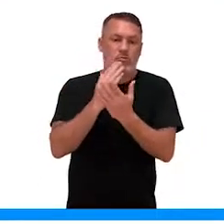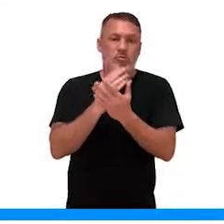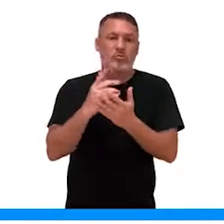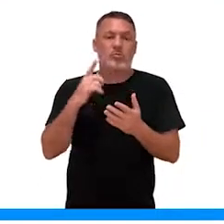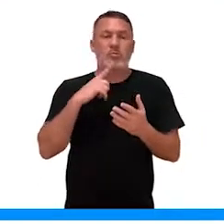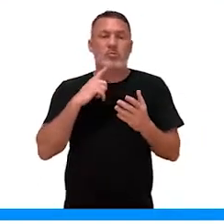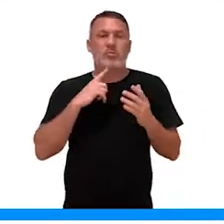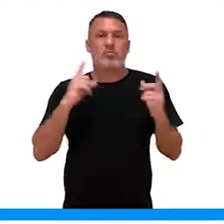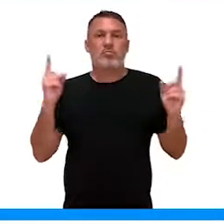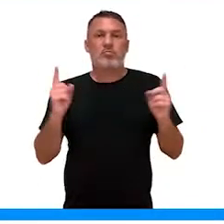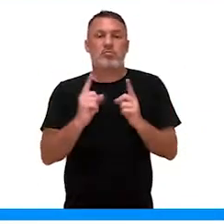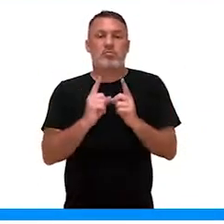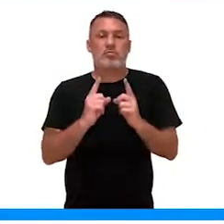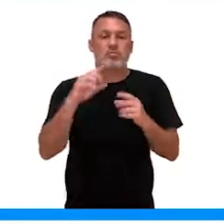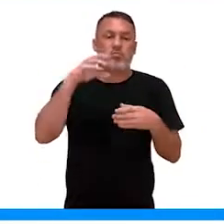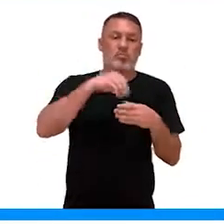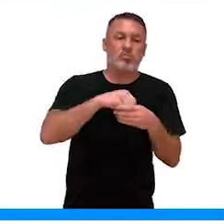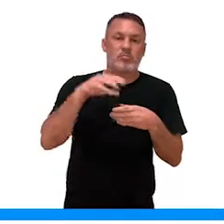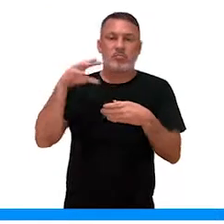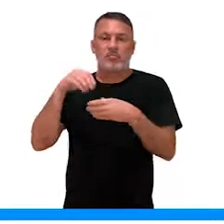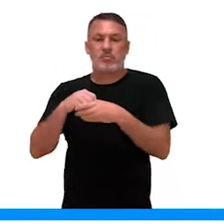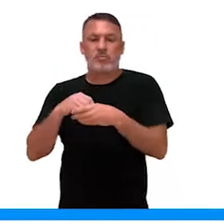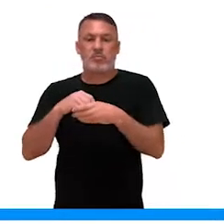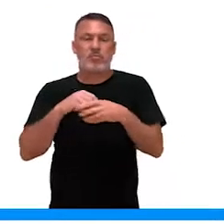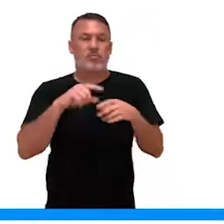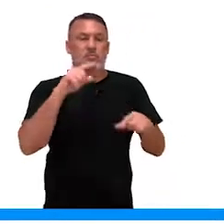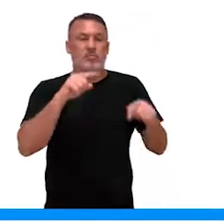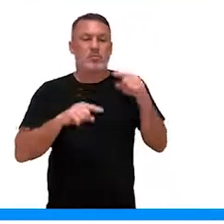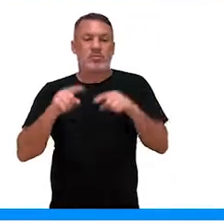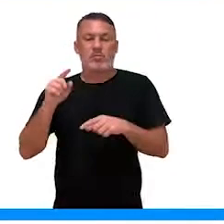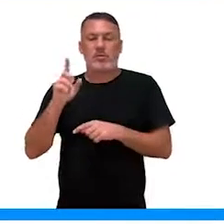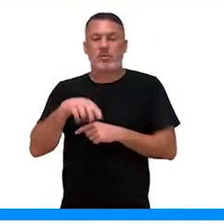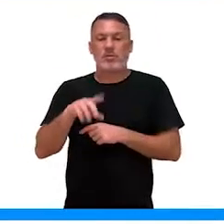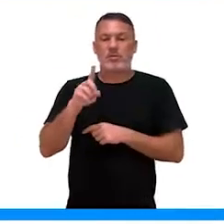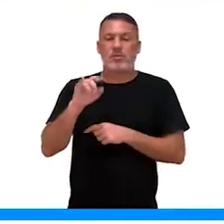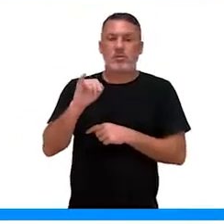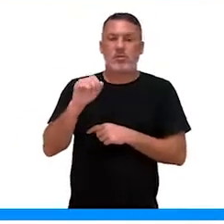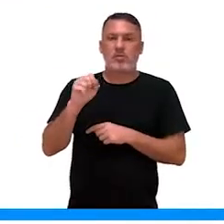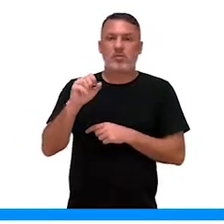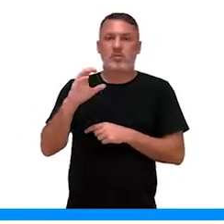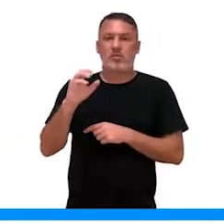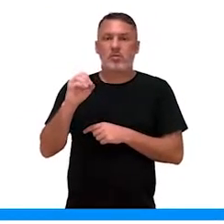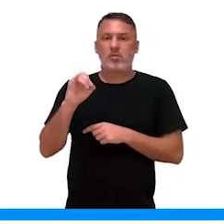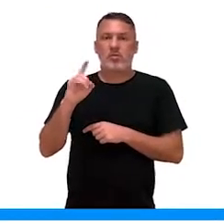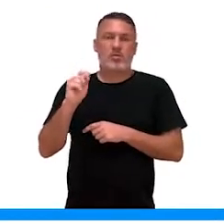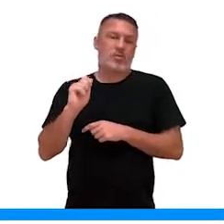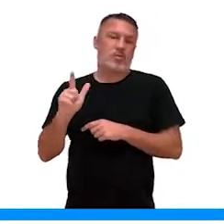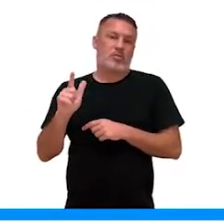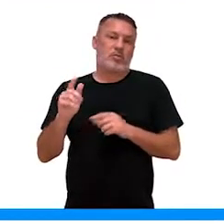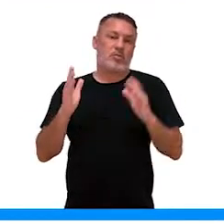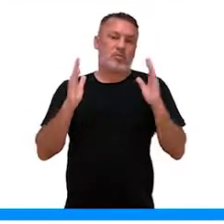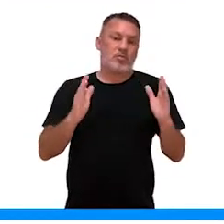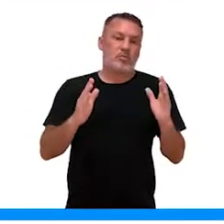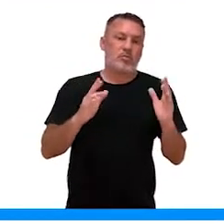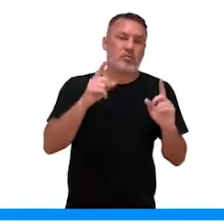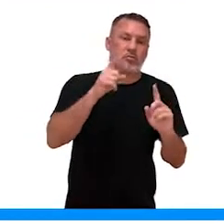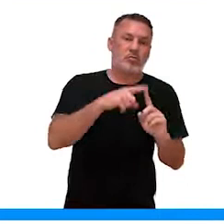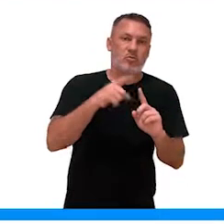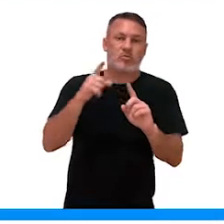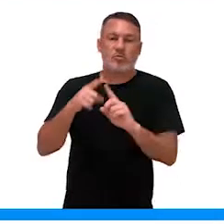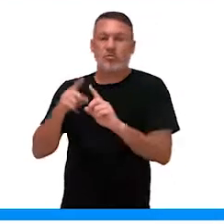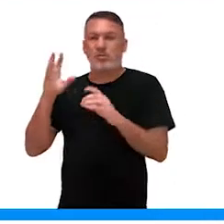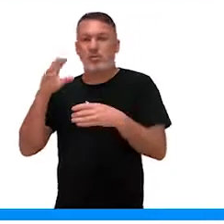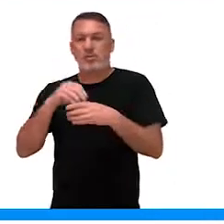cima, a gente fala que essa clivagem ela é discoidal. Clivagem ou segmentação discoidal. Apenas lá